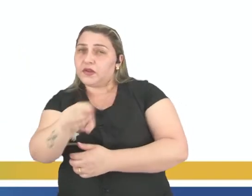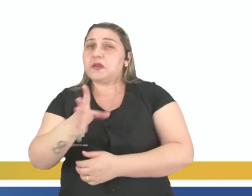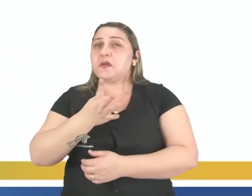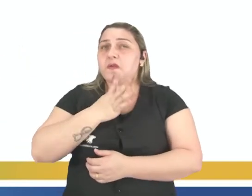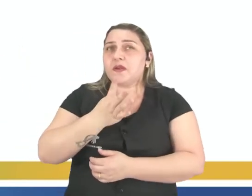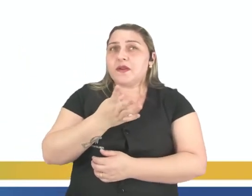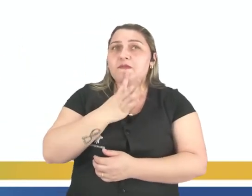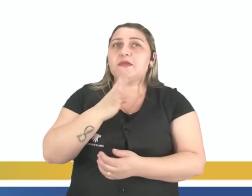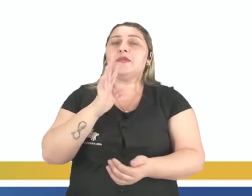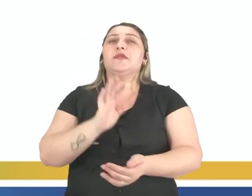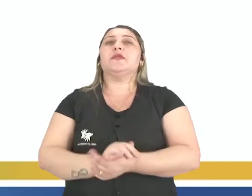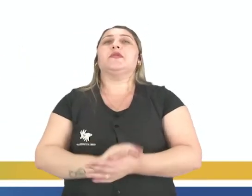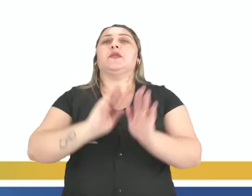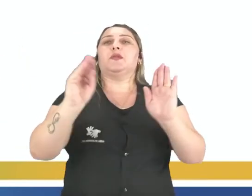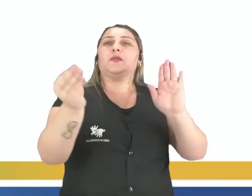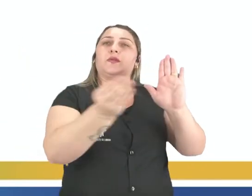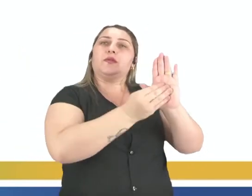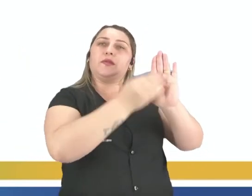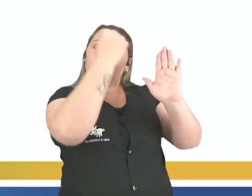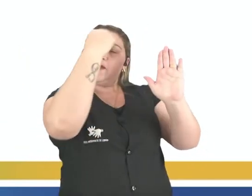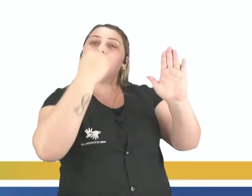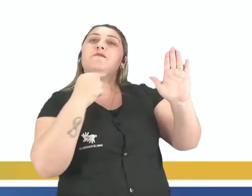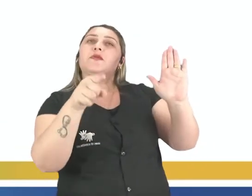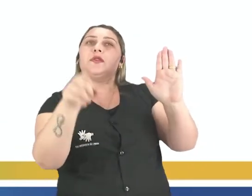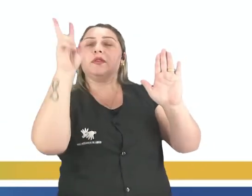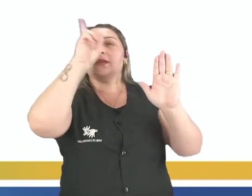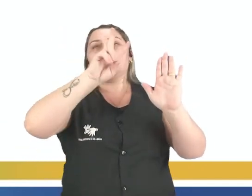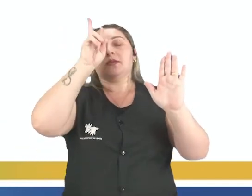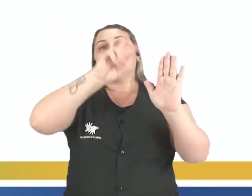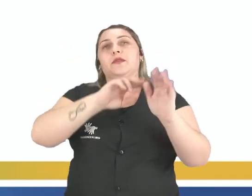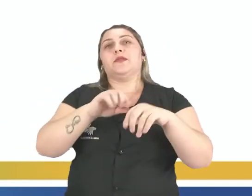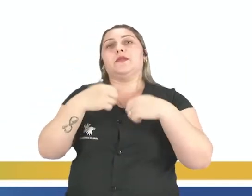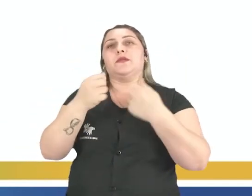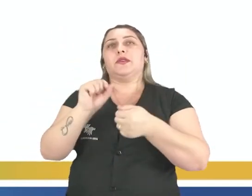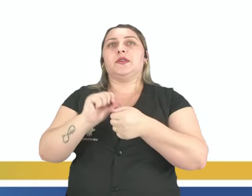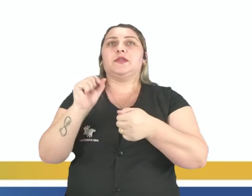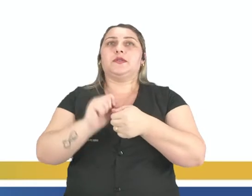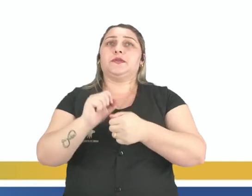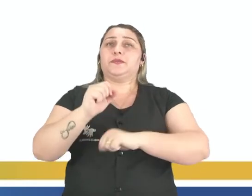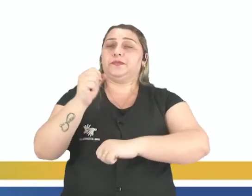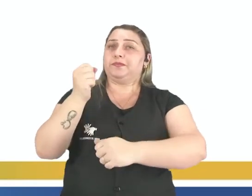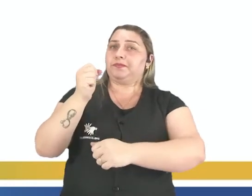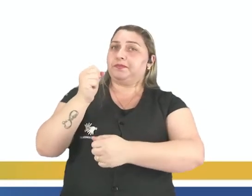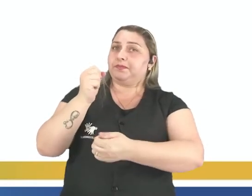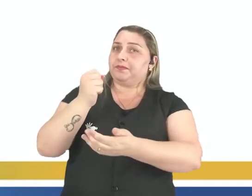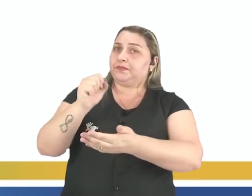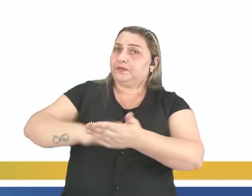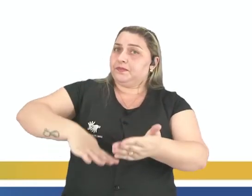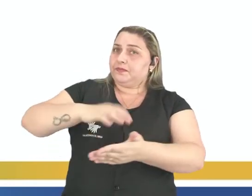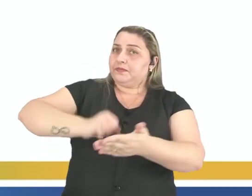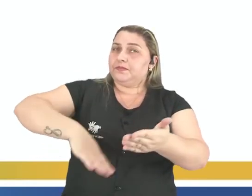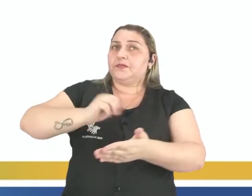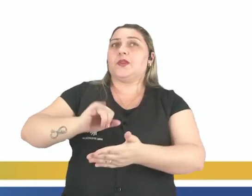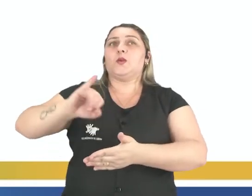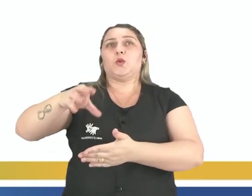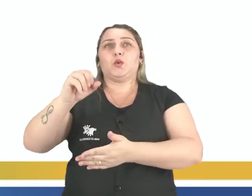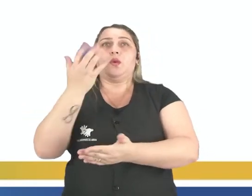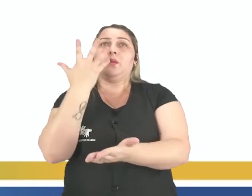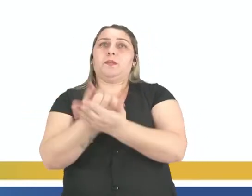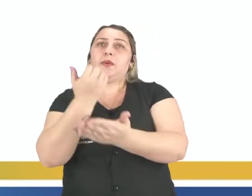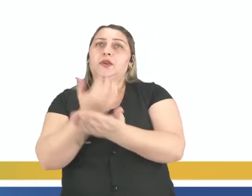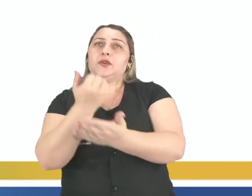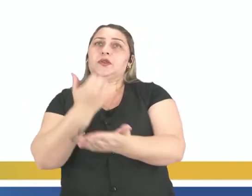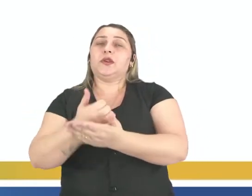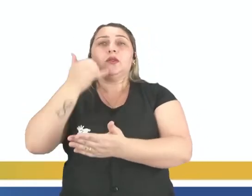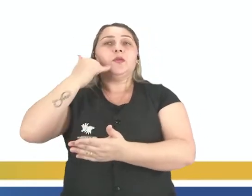você conhece, né? Coloquei aí o símbolozinho para você lembrar. Então bora fazer um exercício relativo a esse jogo. João deseja baixar tal